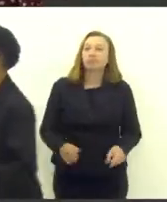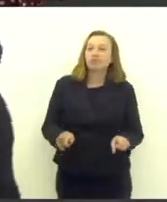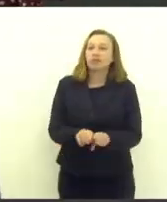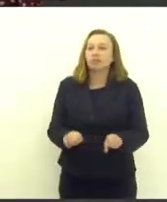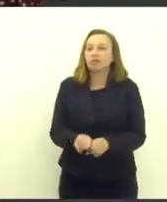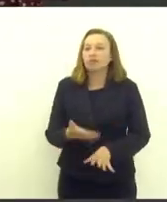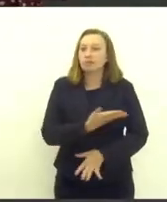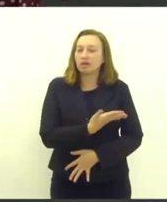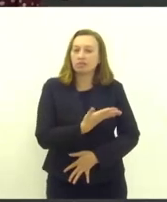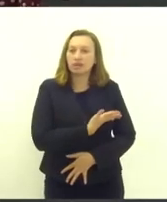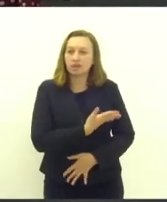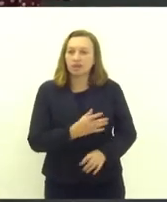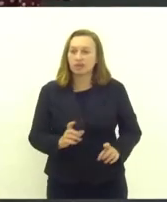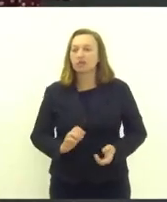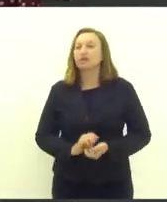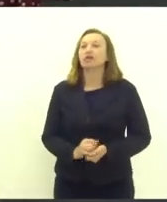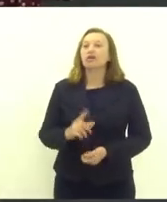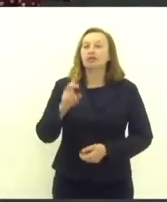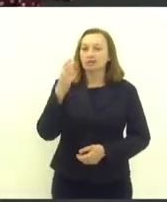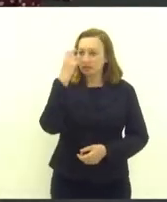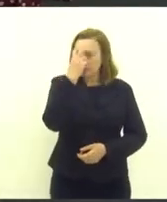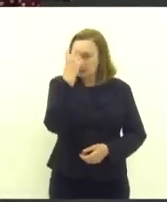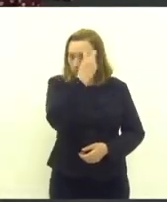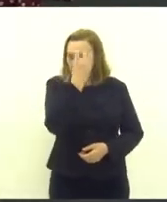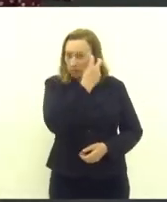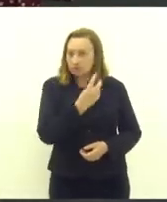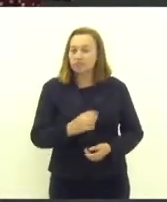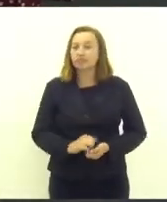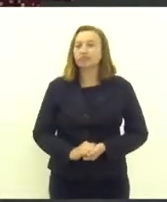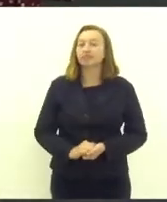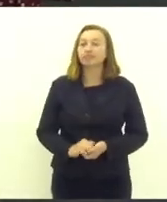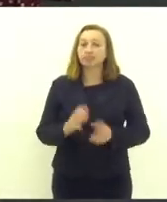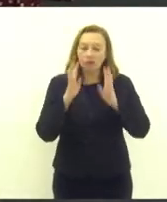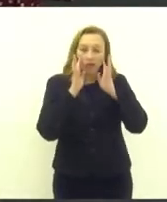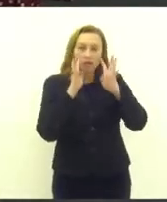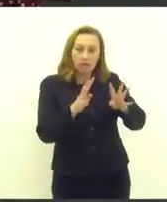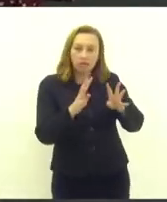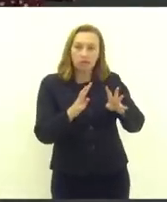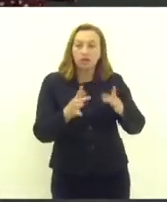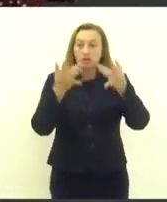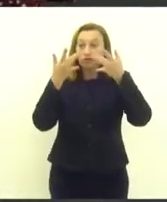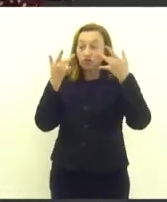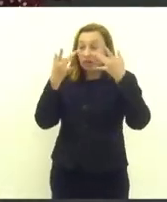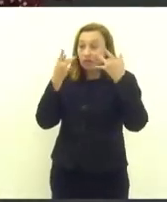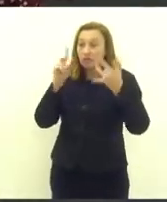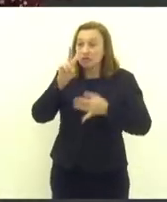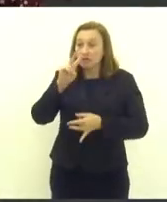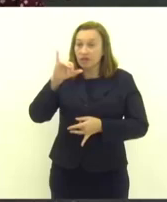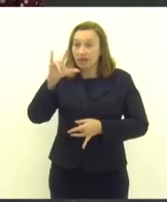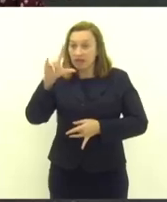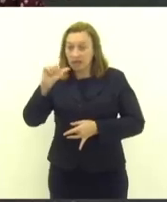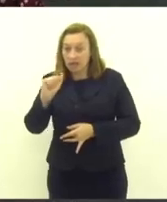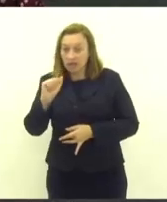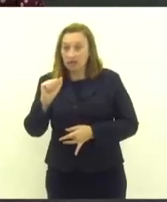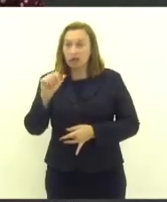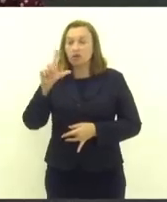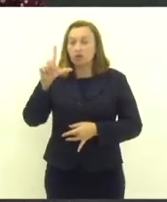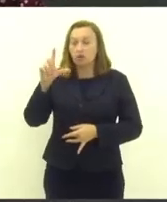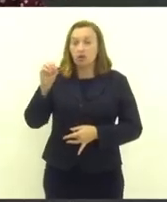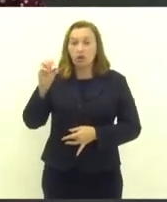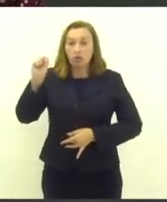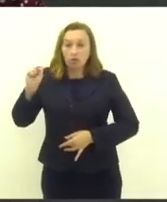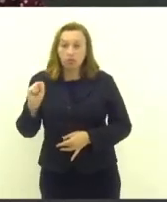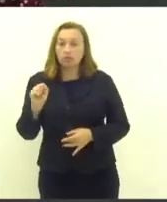minha companheira de bancada deputada Verônica Lima que também tá atenta ao teatro villa-lobos aproveito para falar que o protocolei